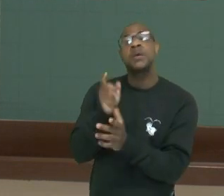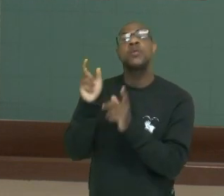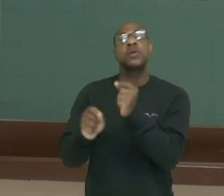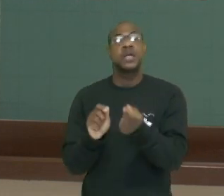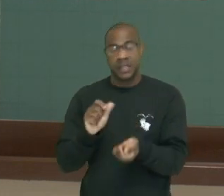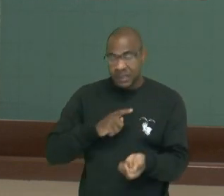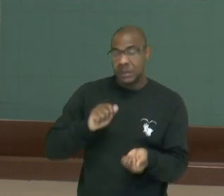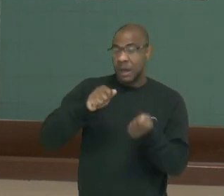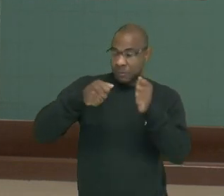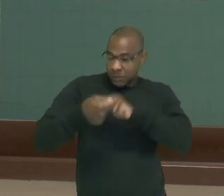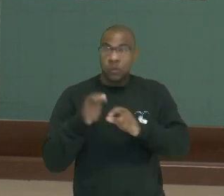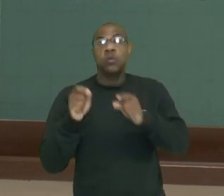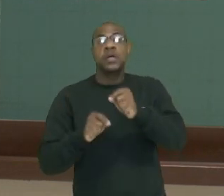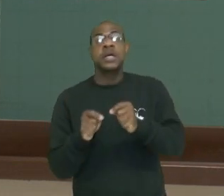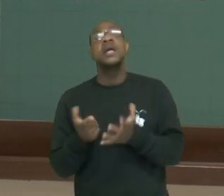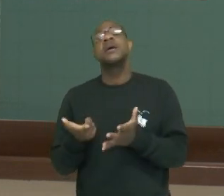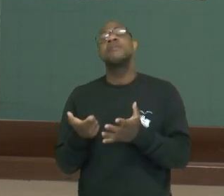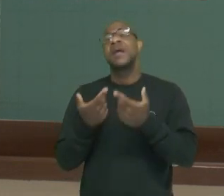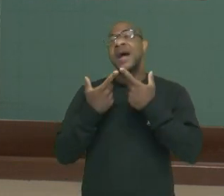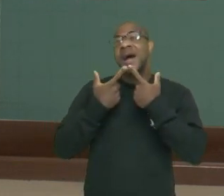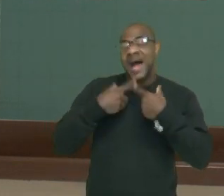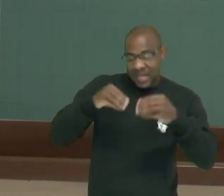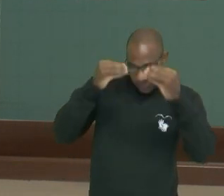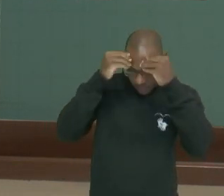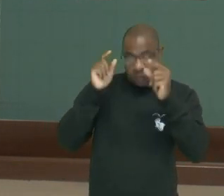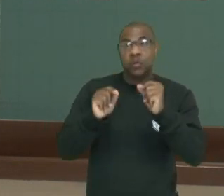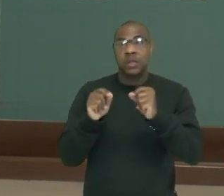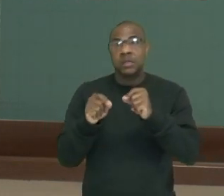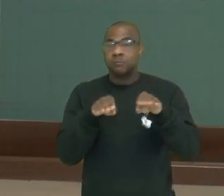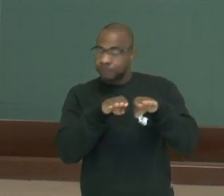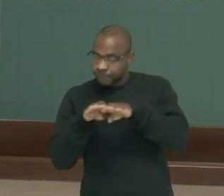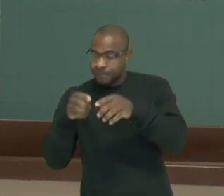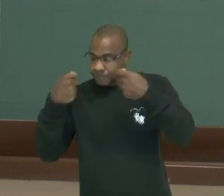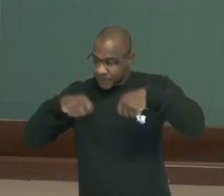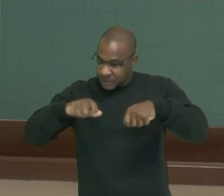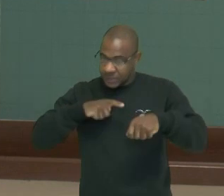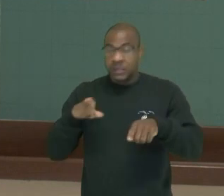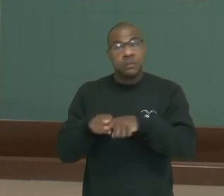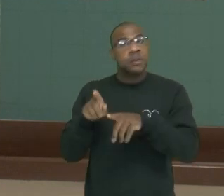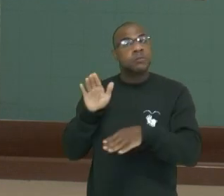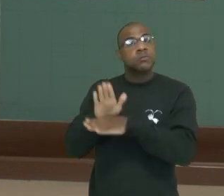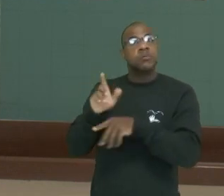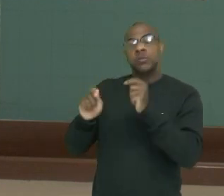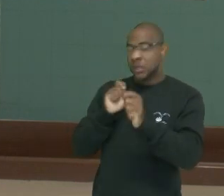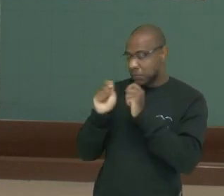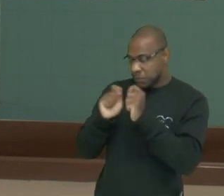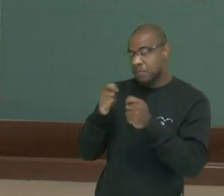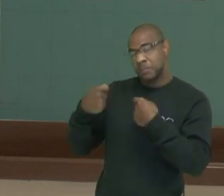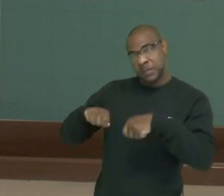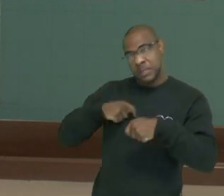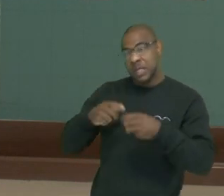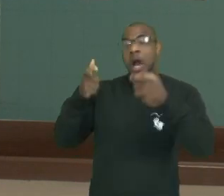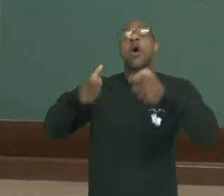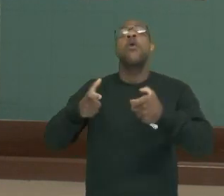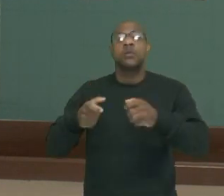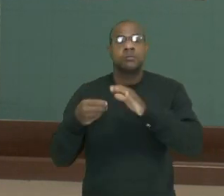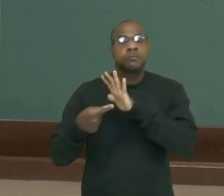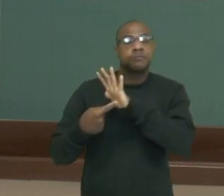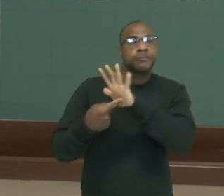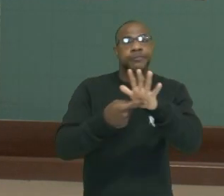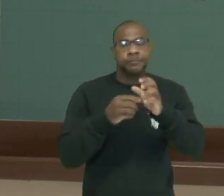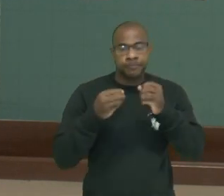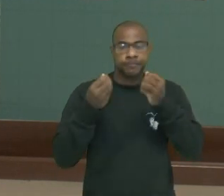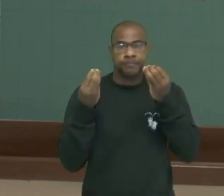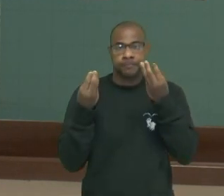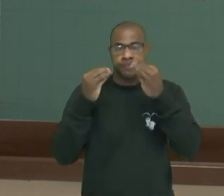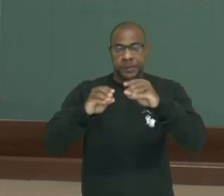adequando a linguagem ao público-alvo e também ao suporte em que a entrevista vai ser publicada. Vejamos